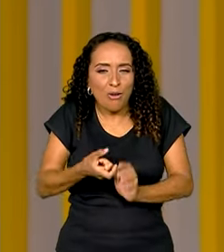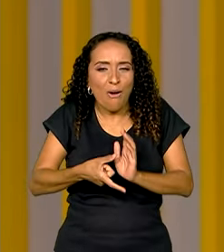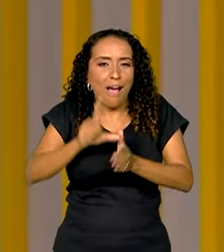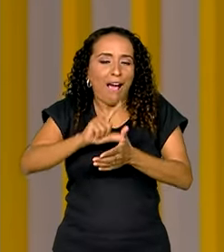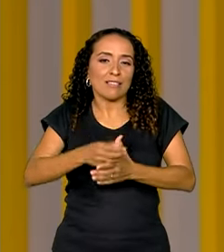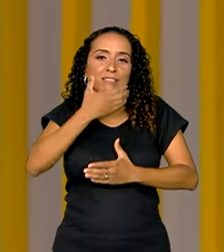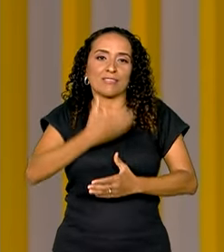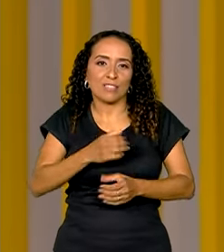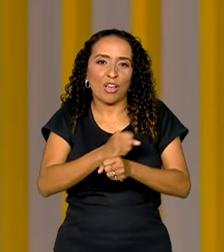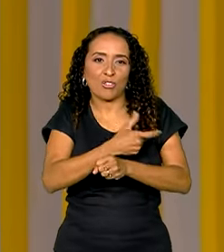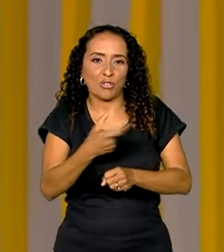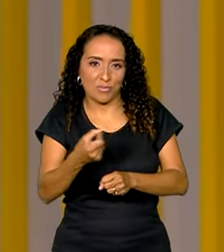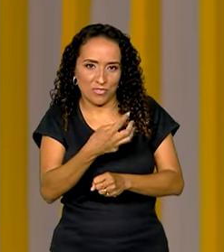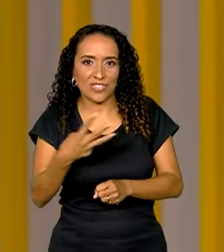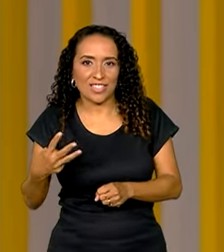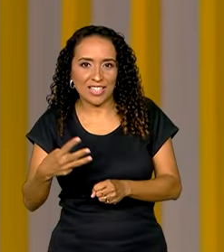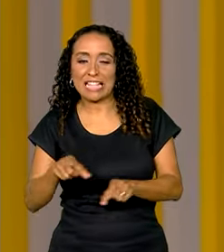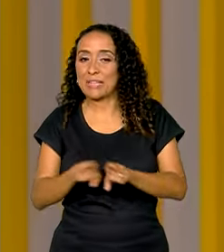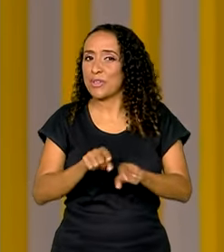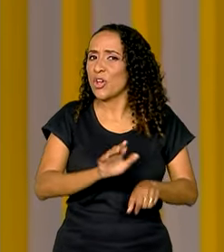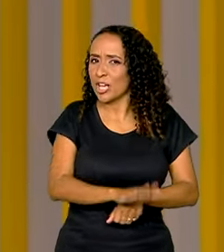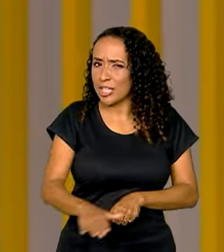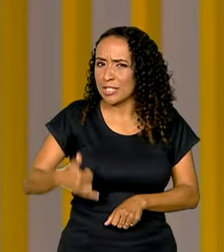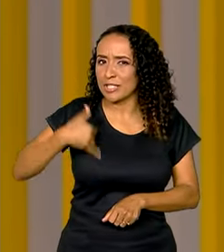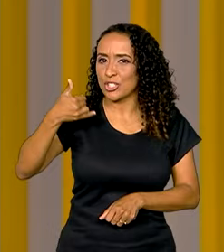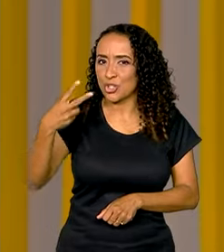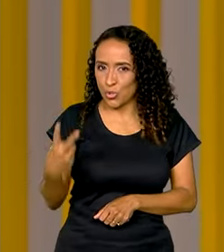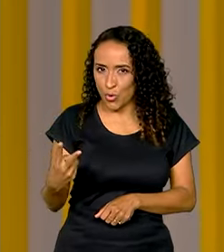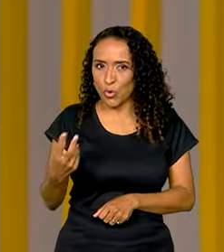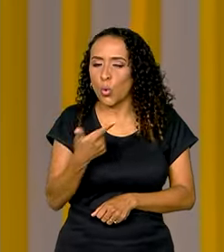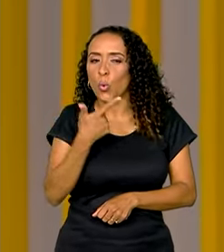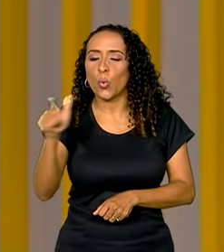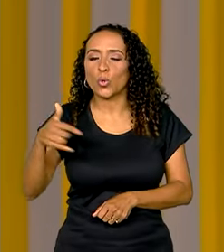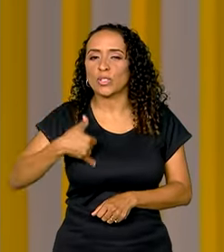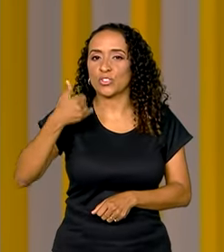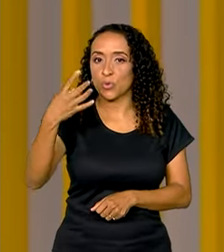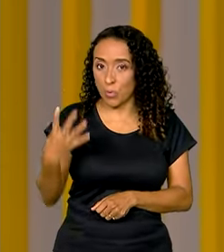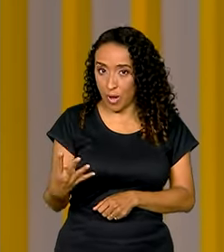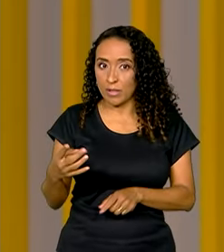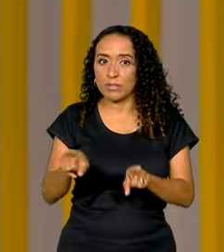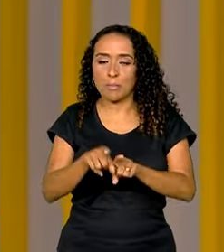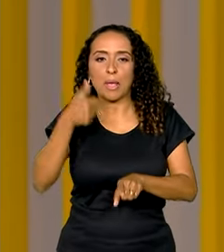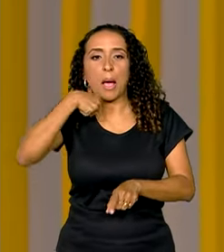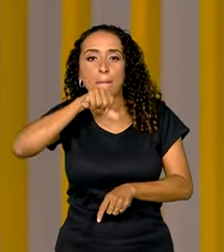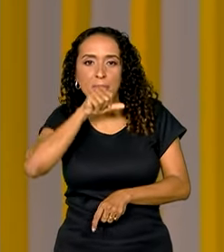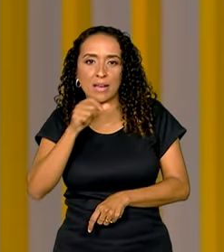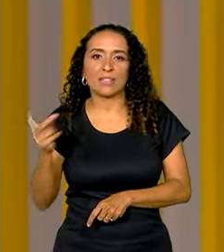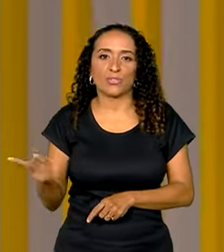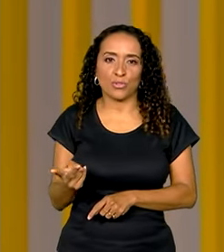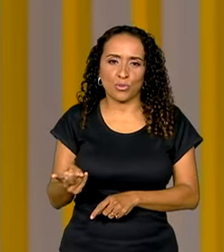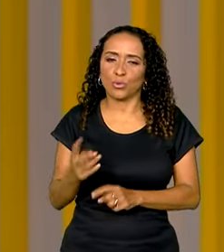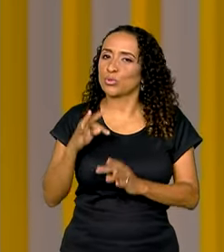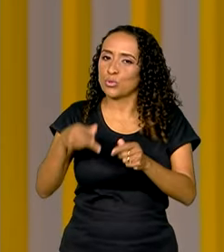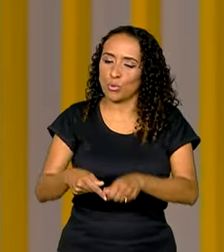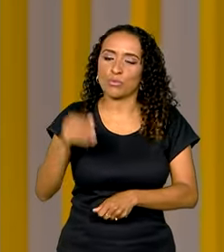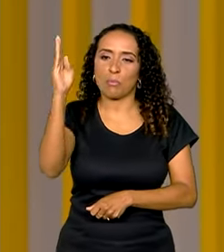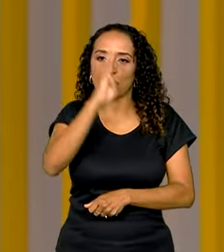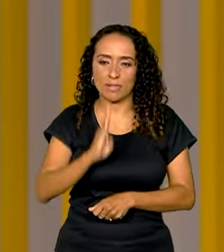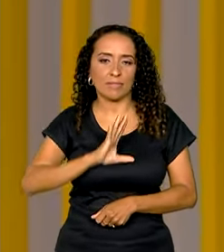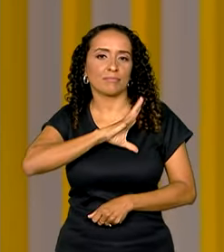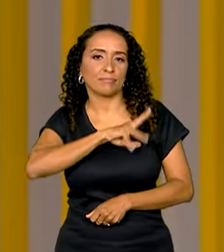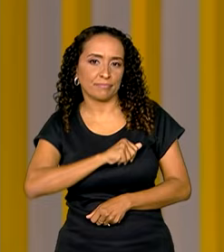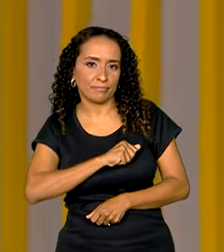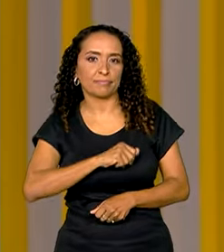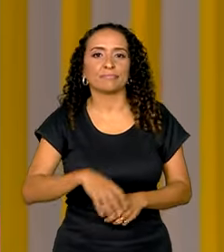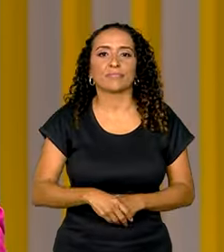Natal de 2023, uma criança de 2 anos, outra de 4 anos e a mãe deles. Todos brasileiros